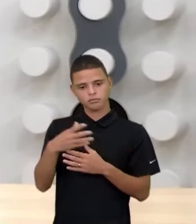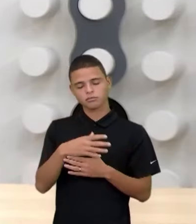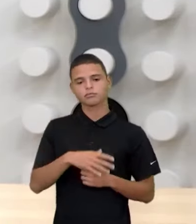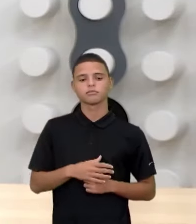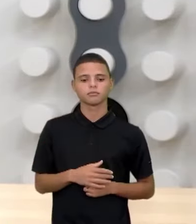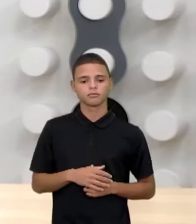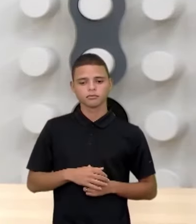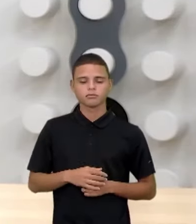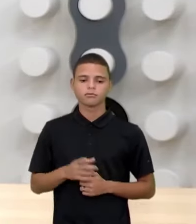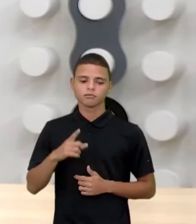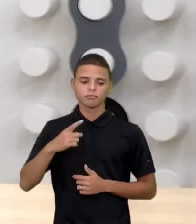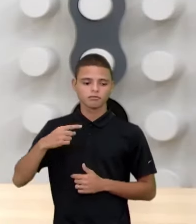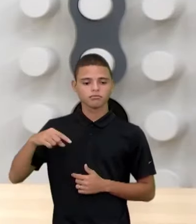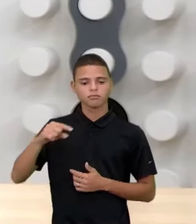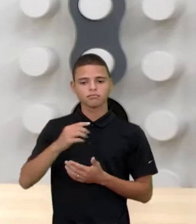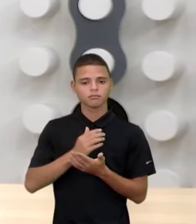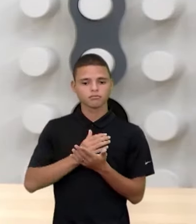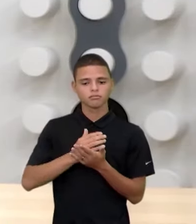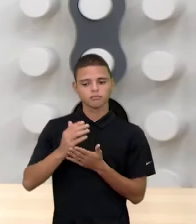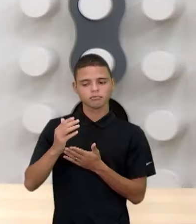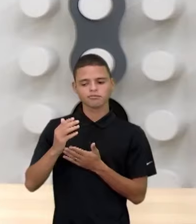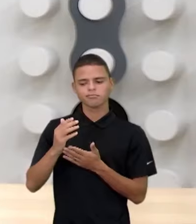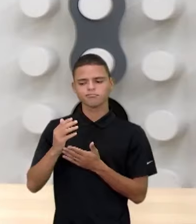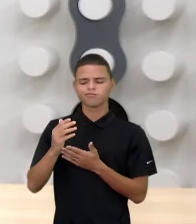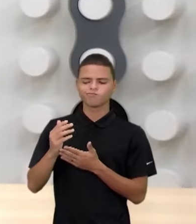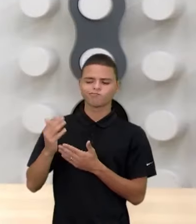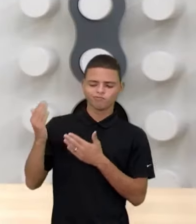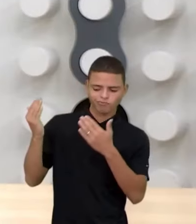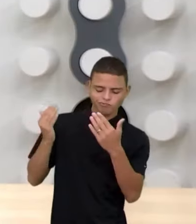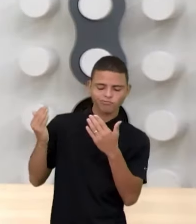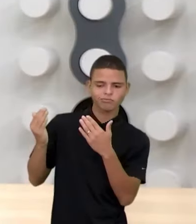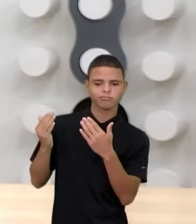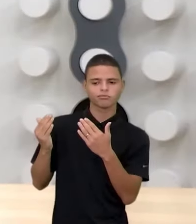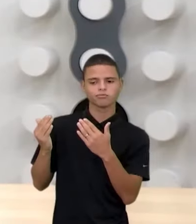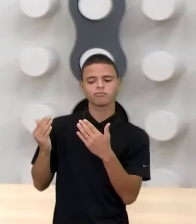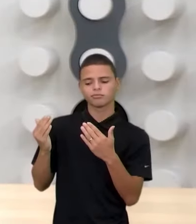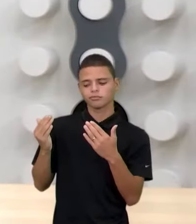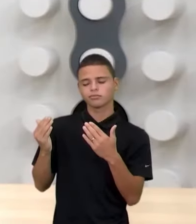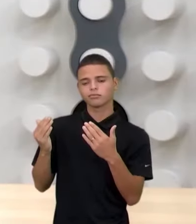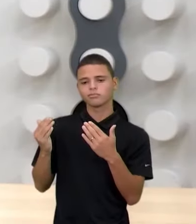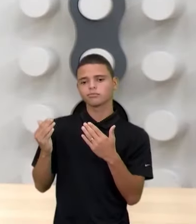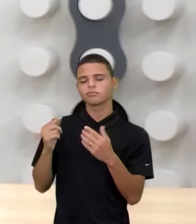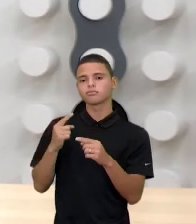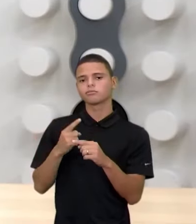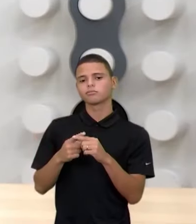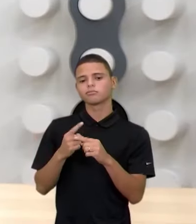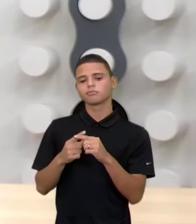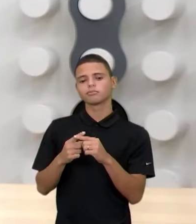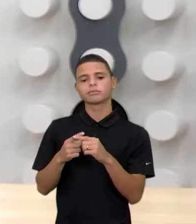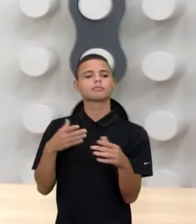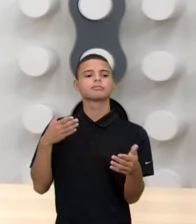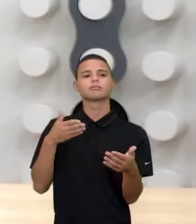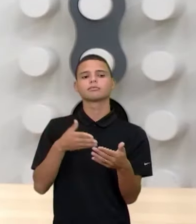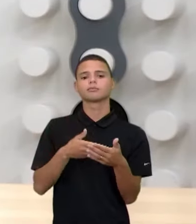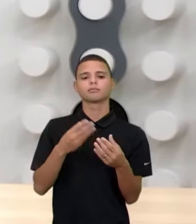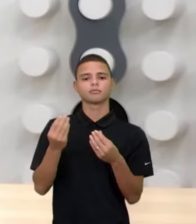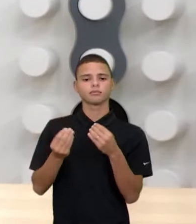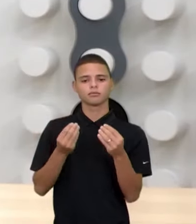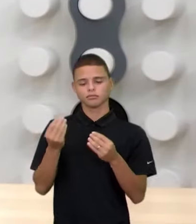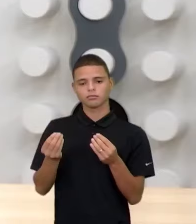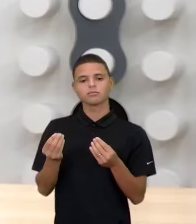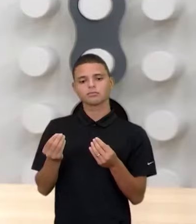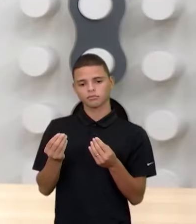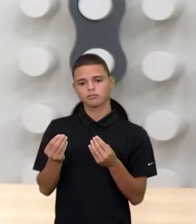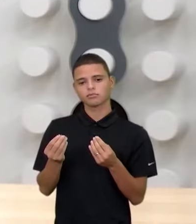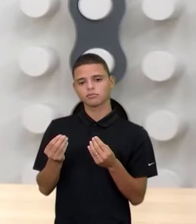contemporaneidade. Então a gente começa realmente a questionar, não desvalorizar, mas a questionar porque até que ponto essa reprodução, né,